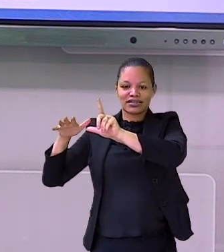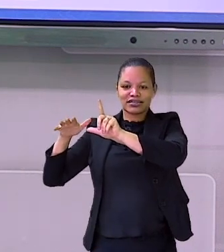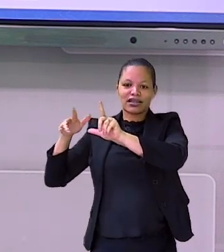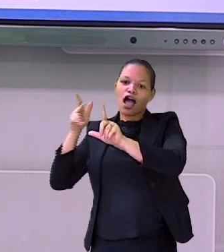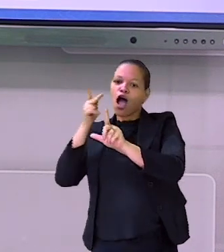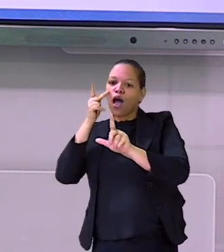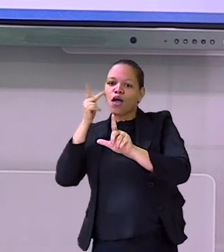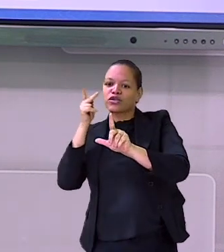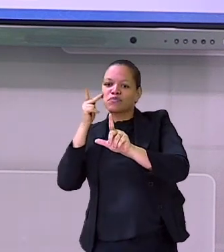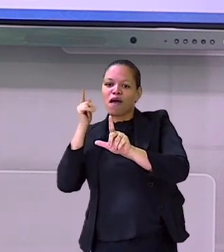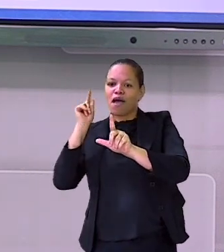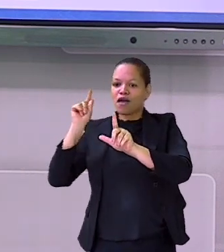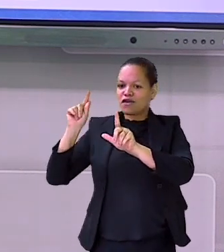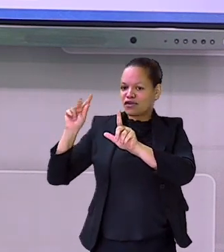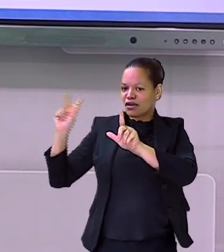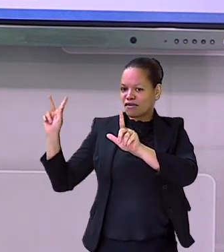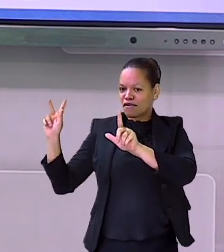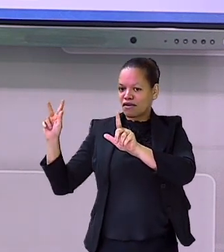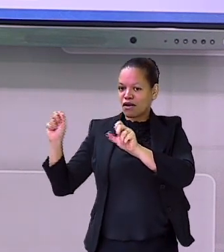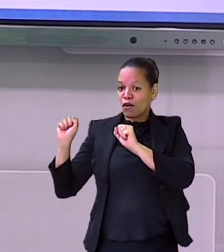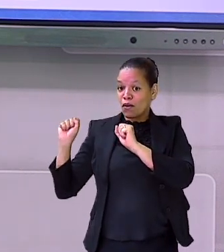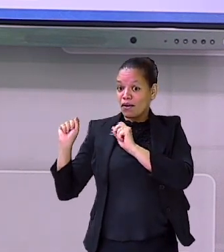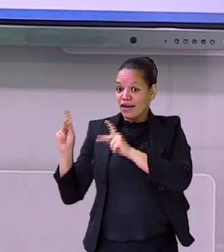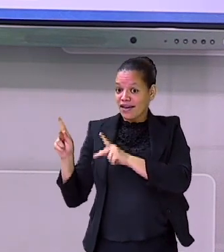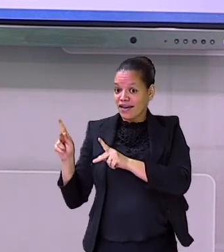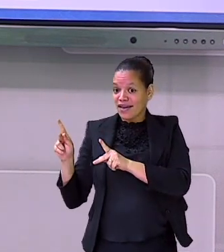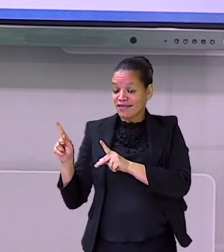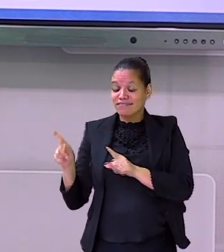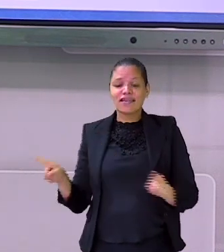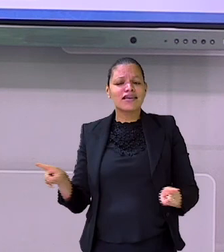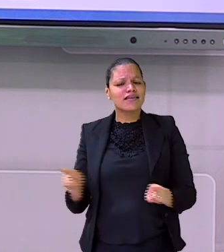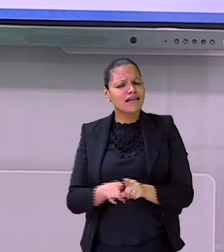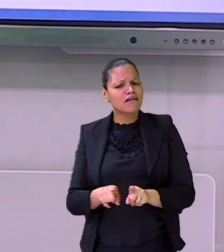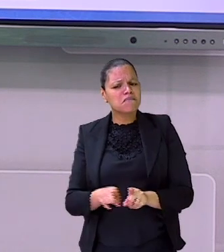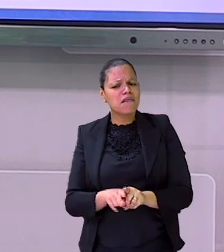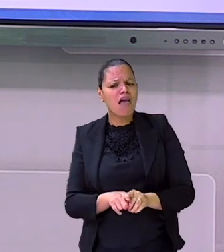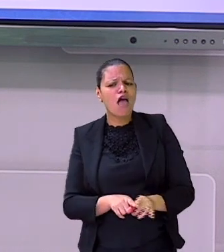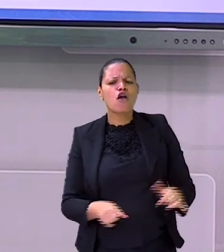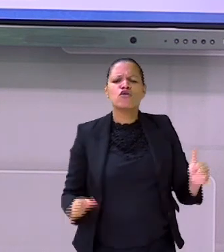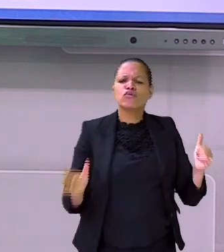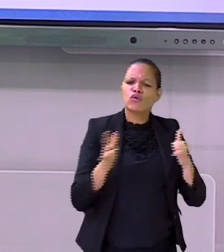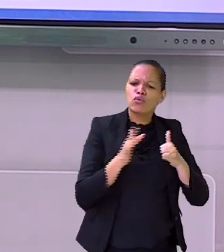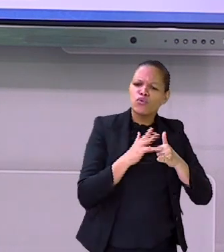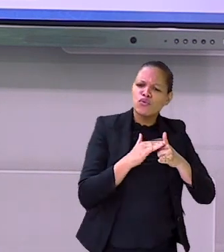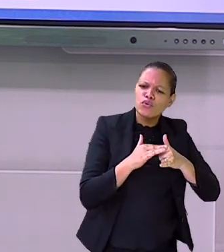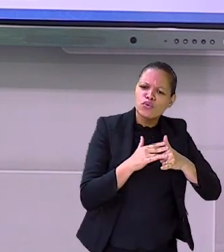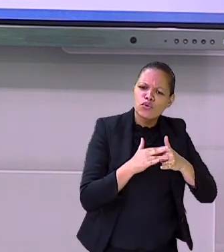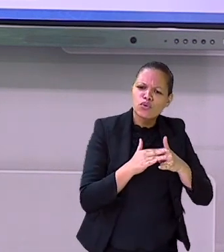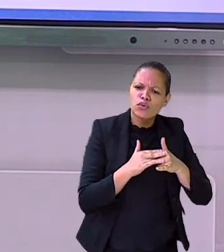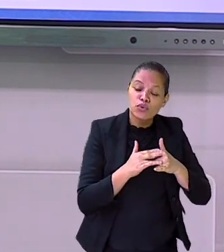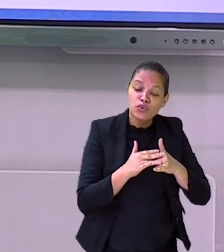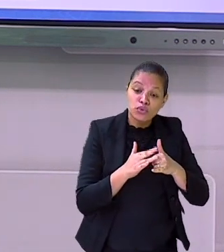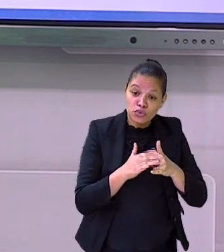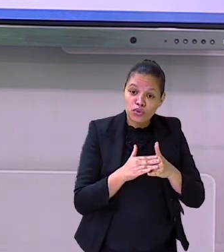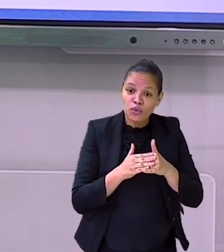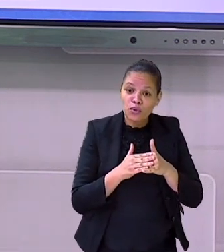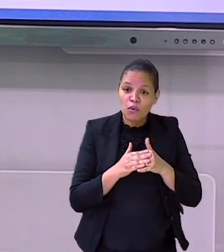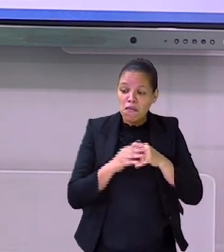nossa plataforma SMED-GV. Também tem o nosso canal do YouTube. Professor, eu gostaria de ver essa aula de